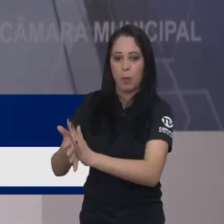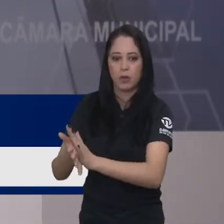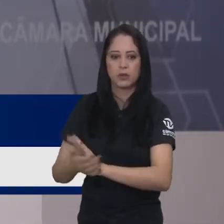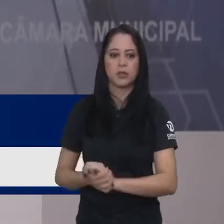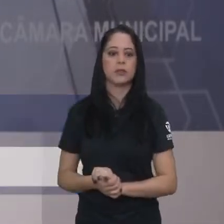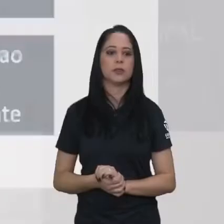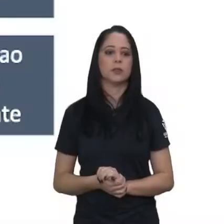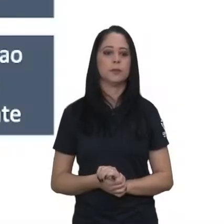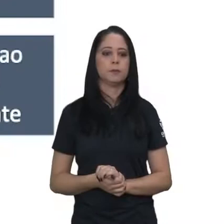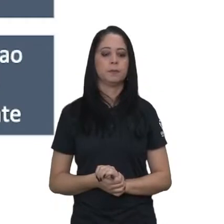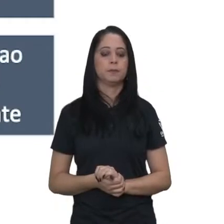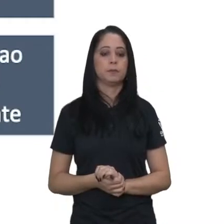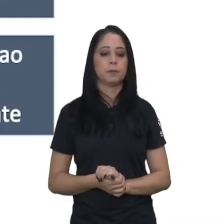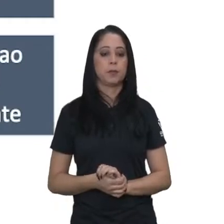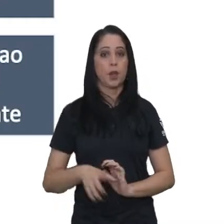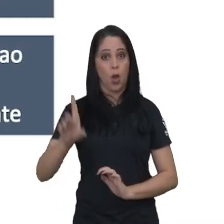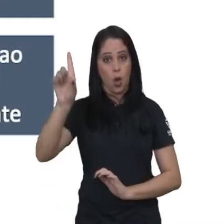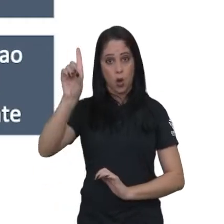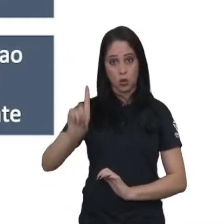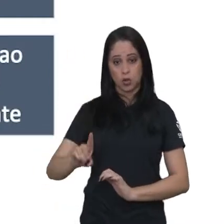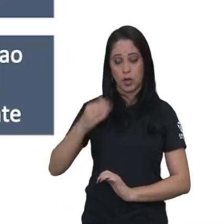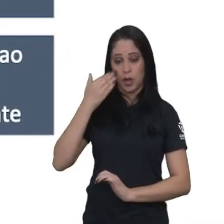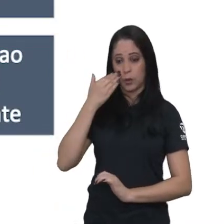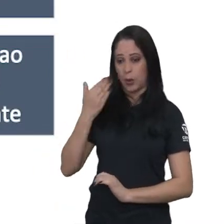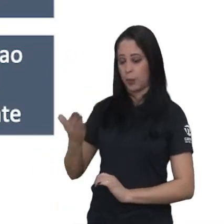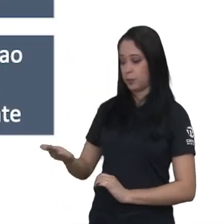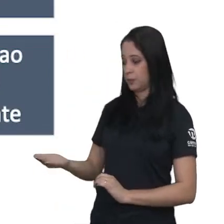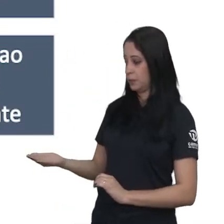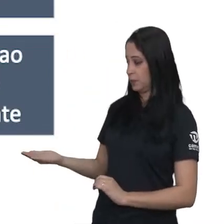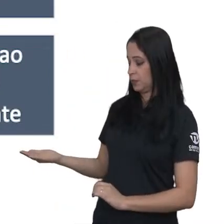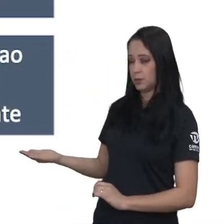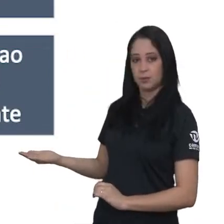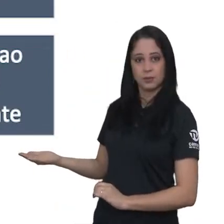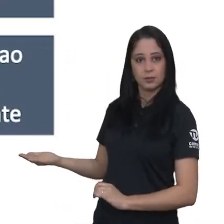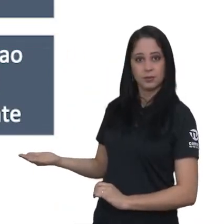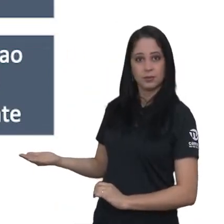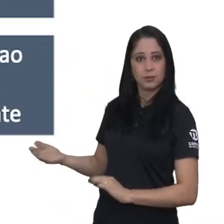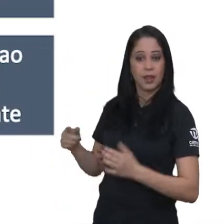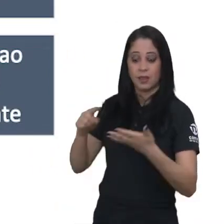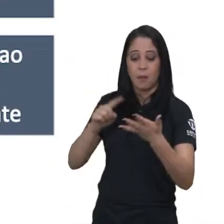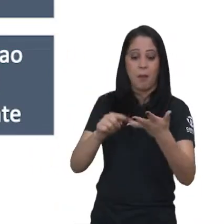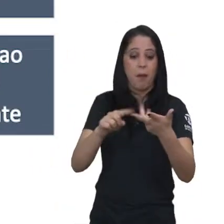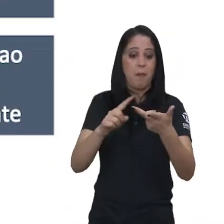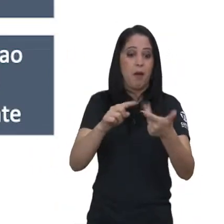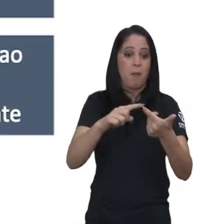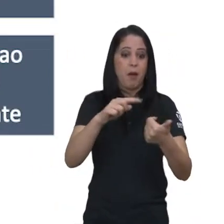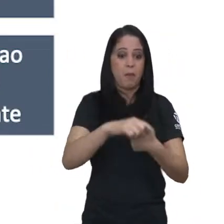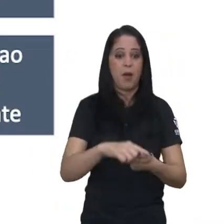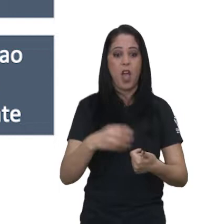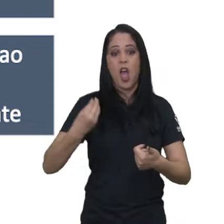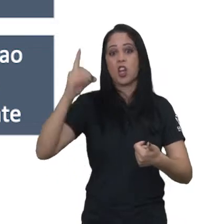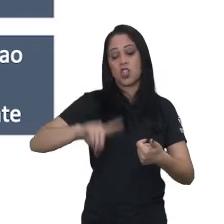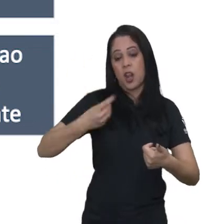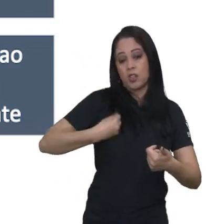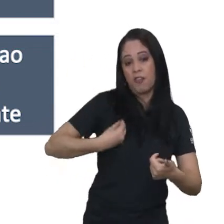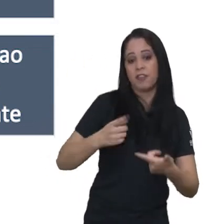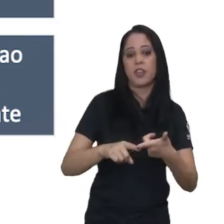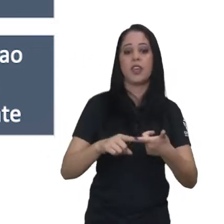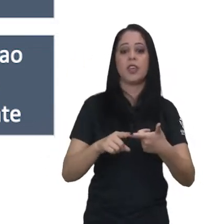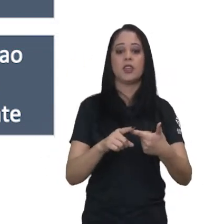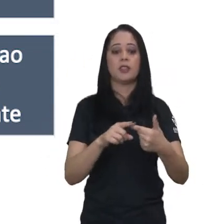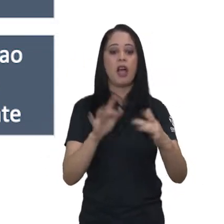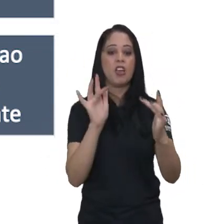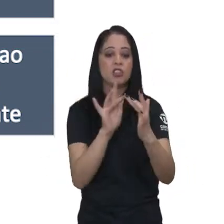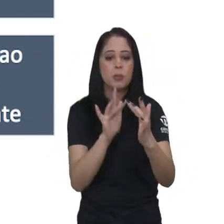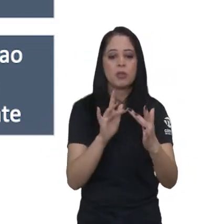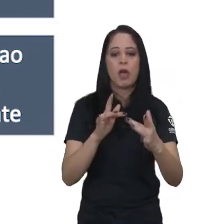noite. Então, a regularização fundiária, quando a gente pensa assim, é só dar o título, mas ela está relacionada com uma série de coisas. Direito à vida,